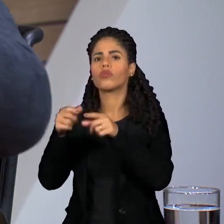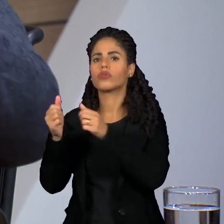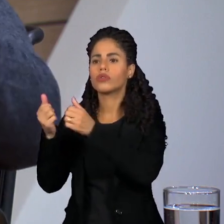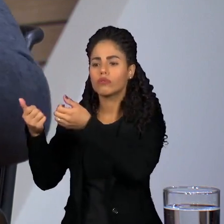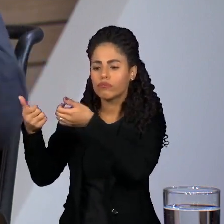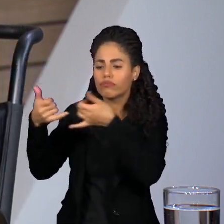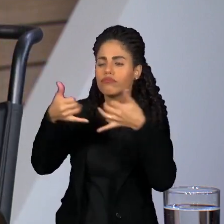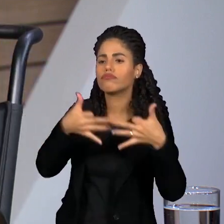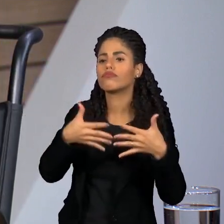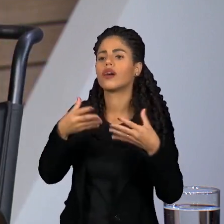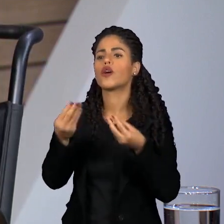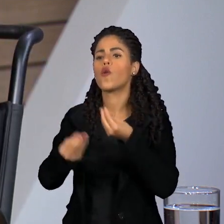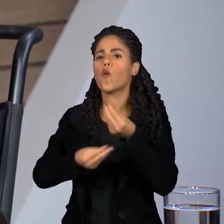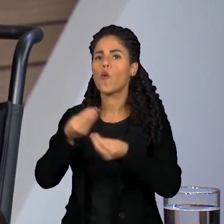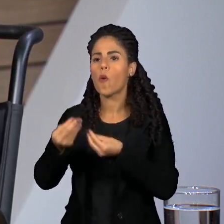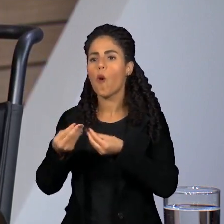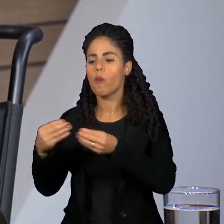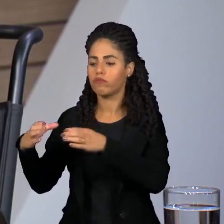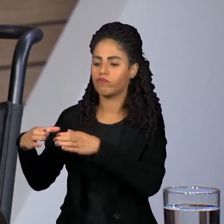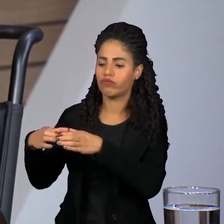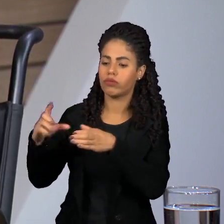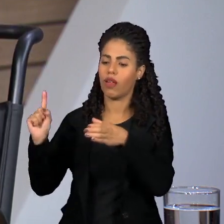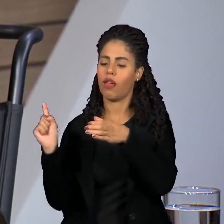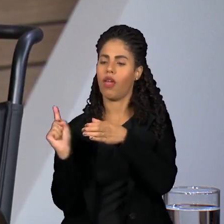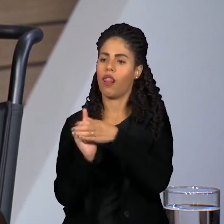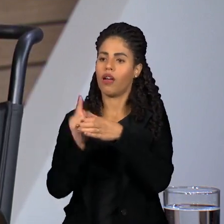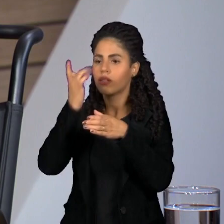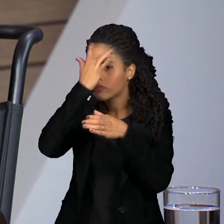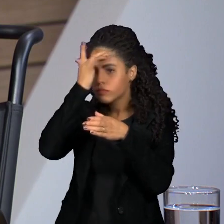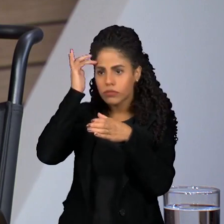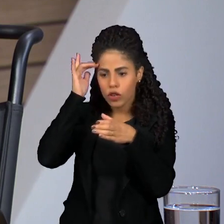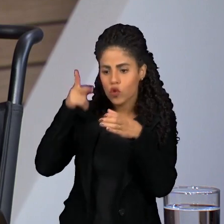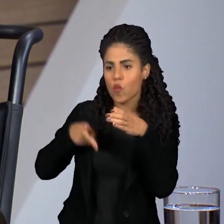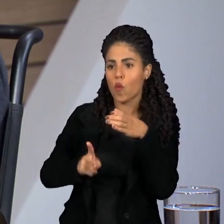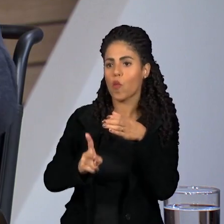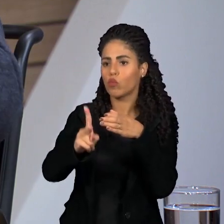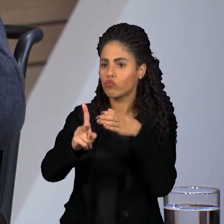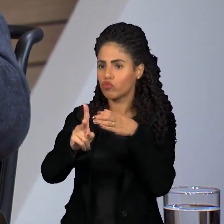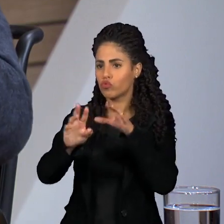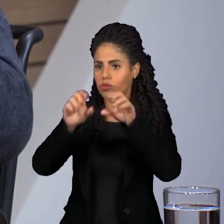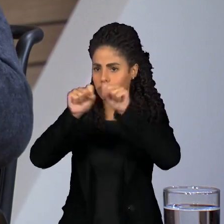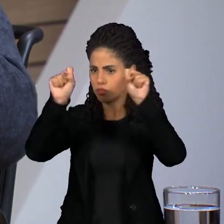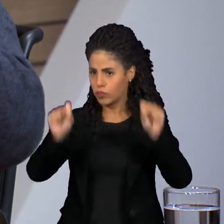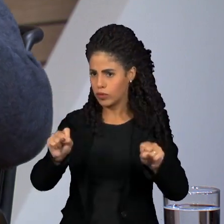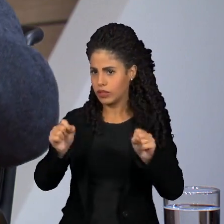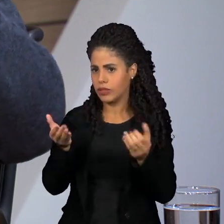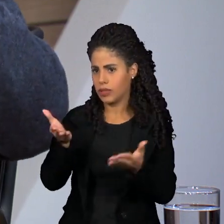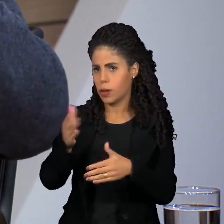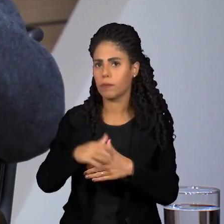que para onde ela migra da maioria, ela acaba prevalecendo esse sistema. Só fazendo uma